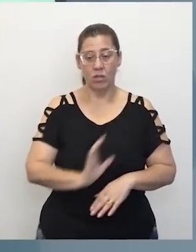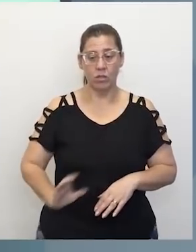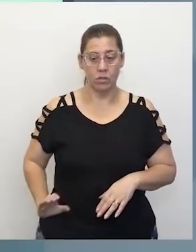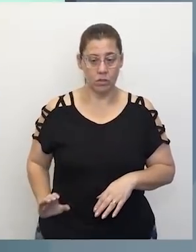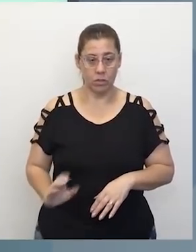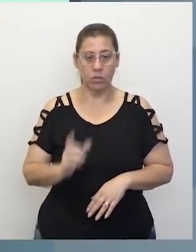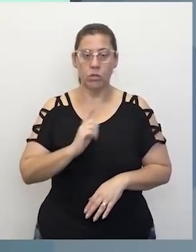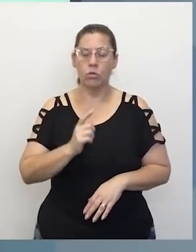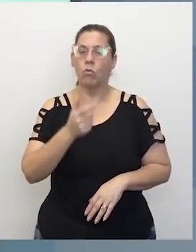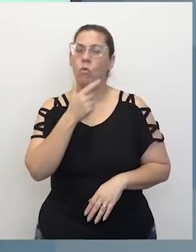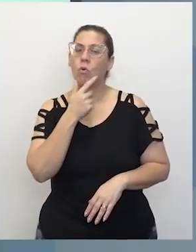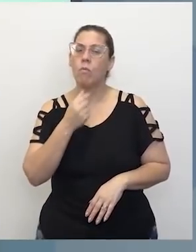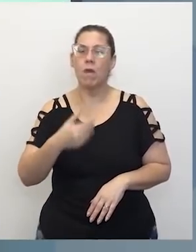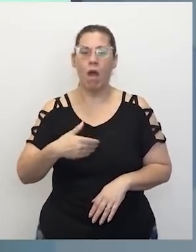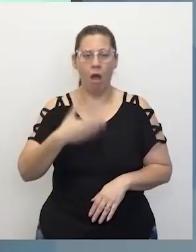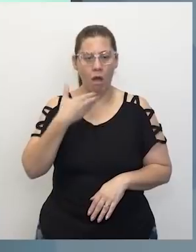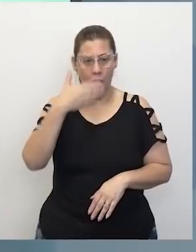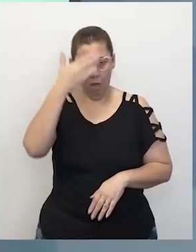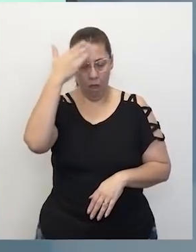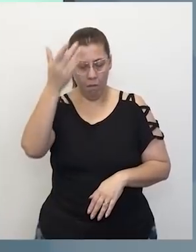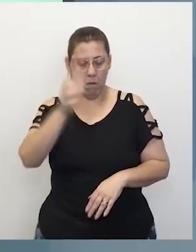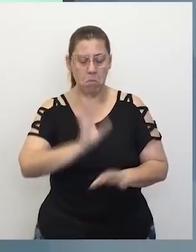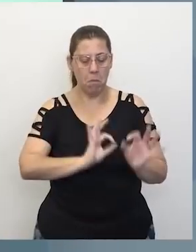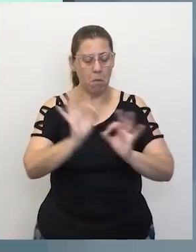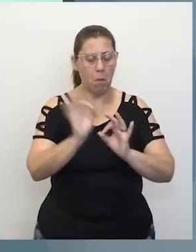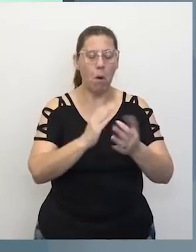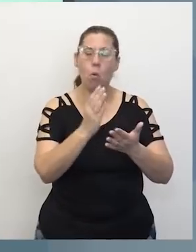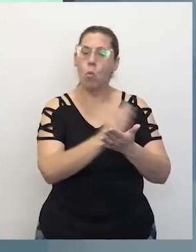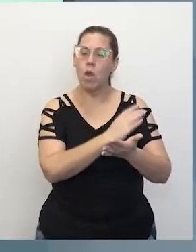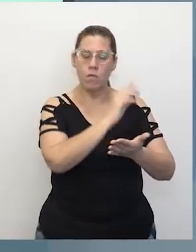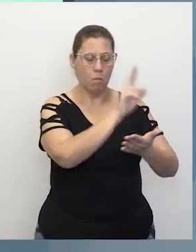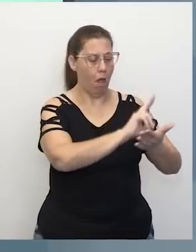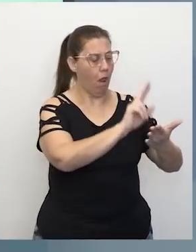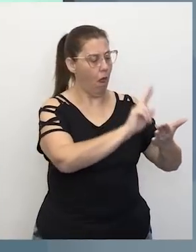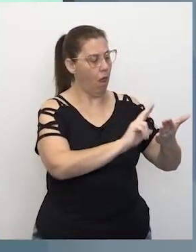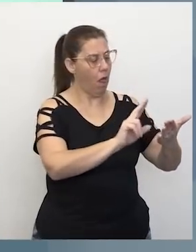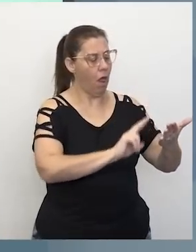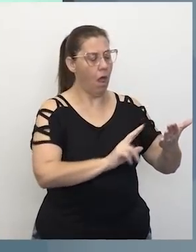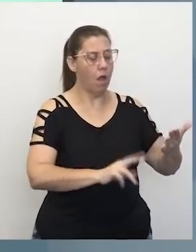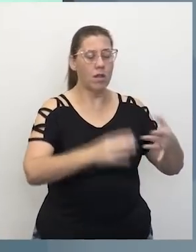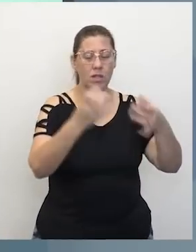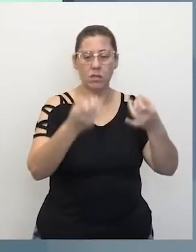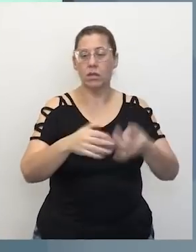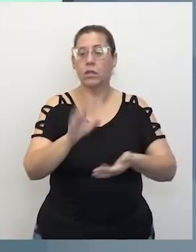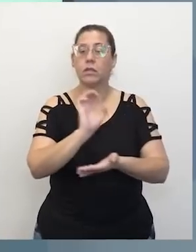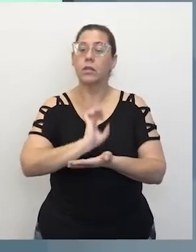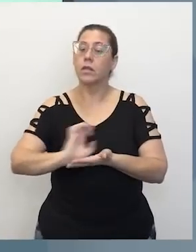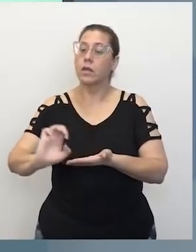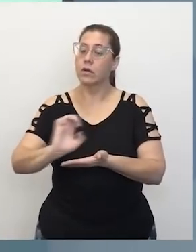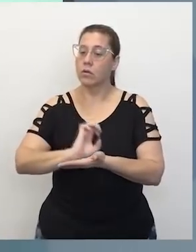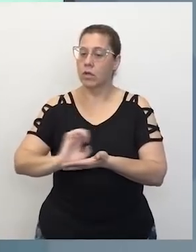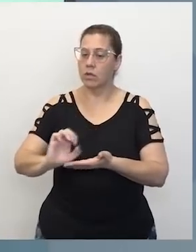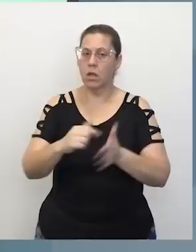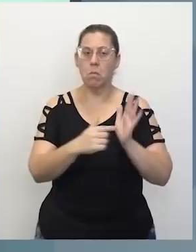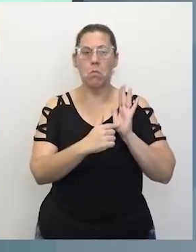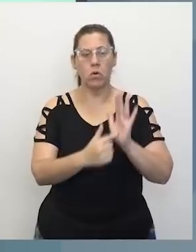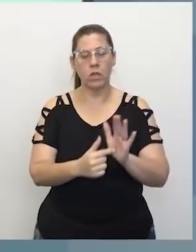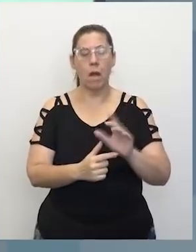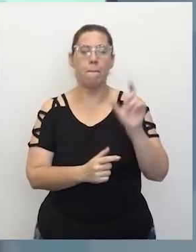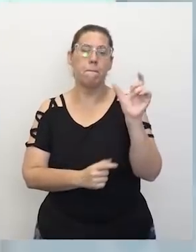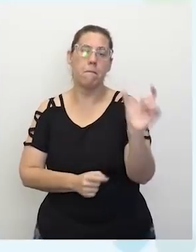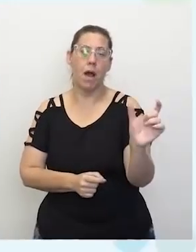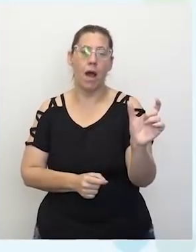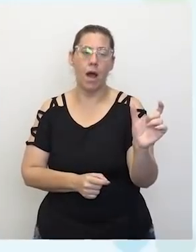um árabe aí escreveu um livro e tratando sobre as equações. E no livro aparecia a palavra assim,